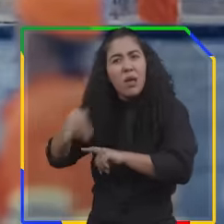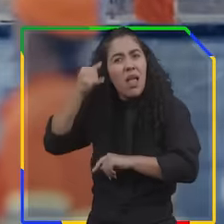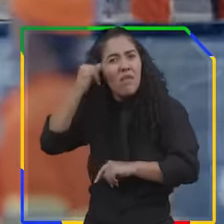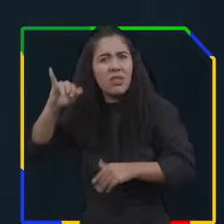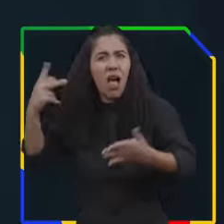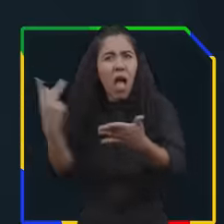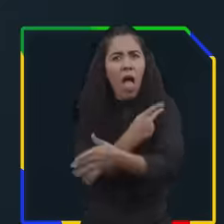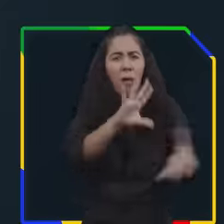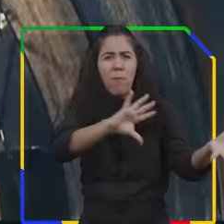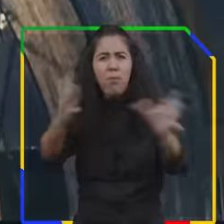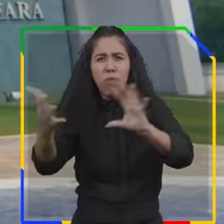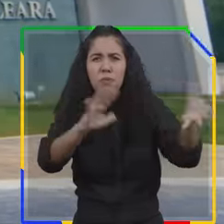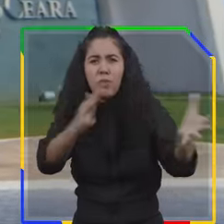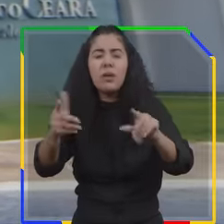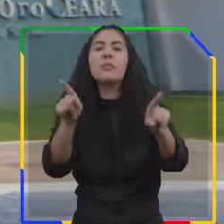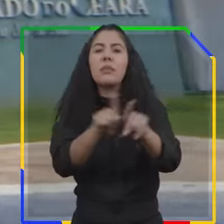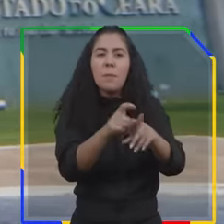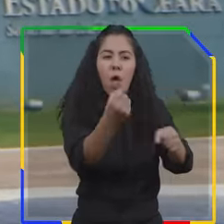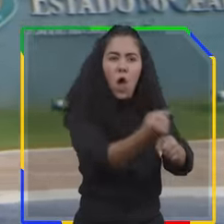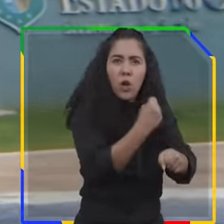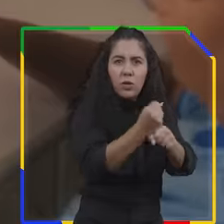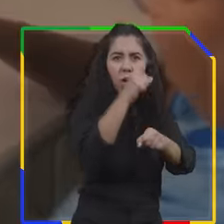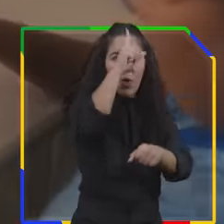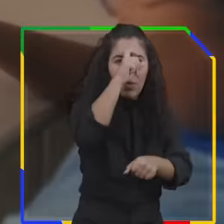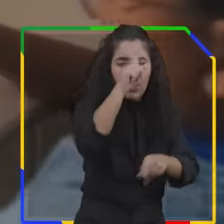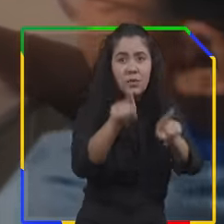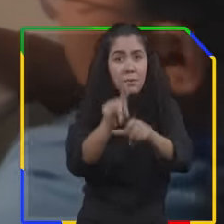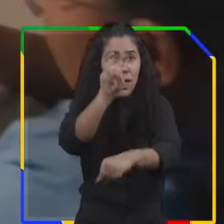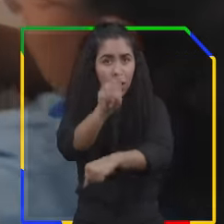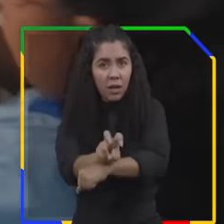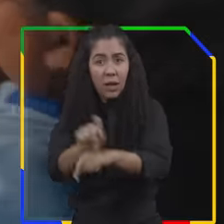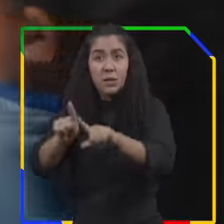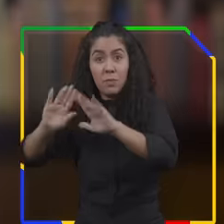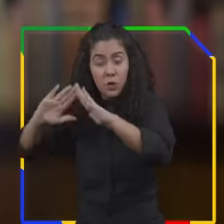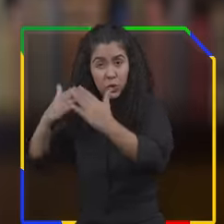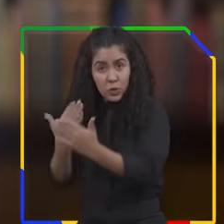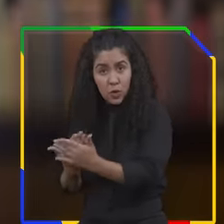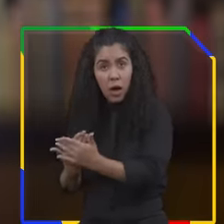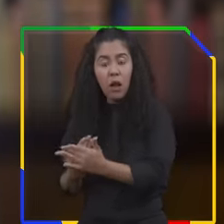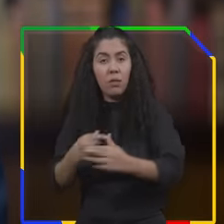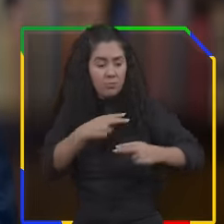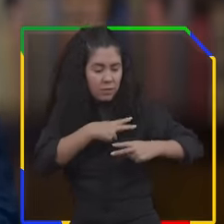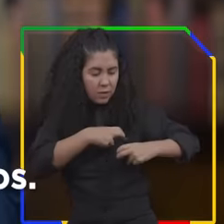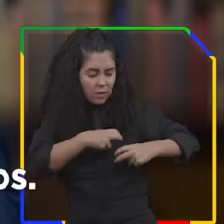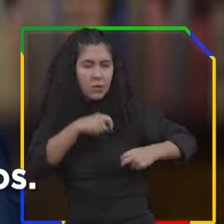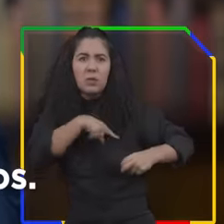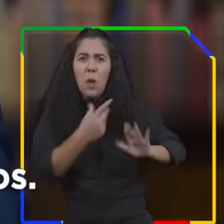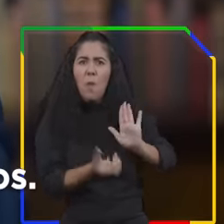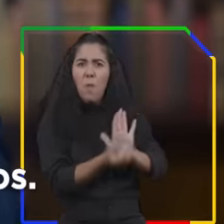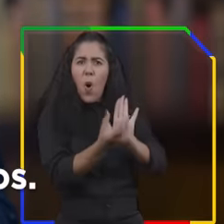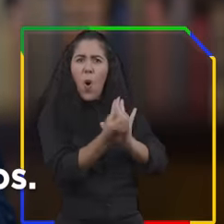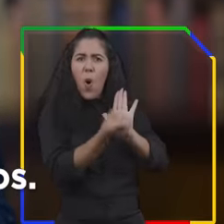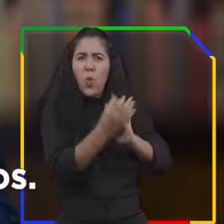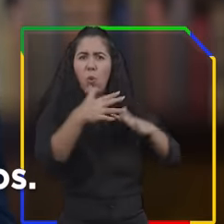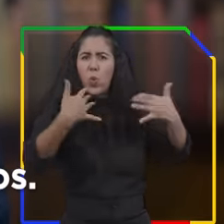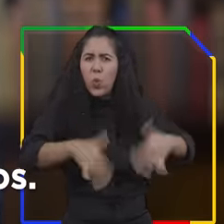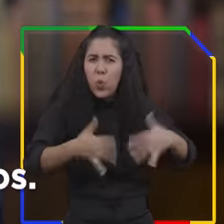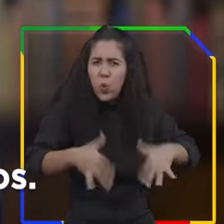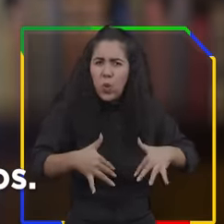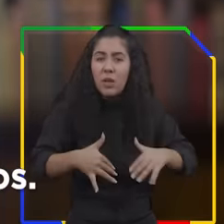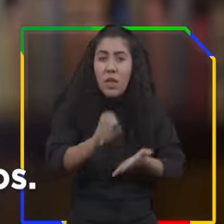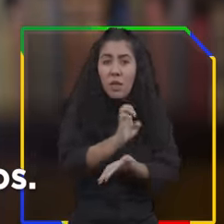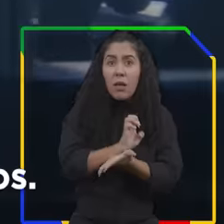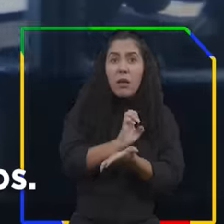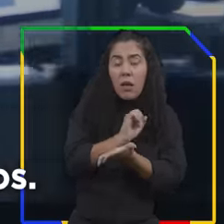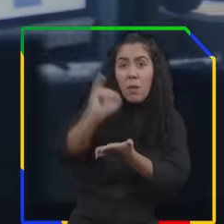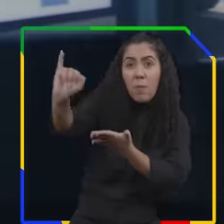drenagem e prevenção de riscos, mais policlínicas, creches e escolas. A Petrobras está produzindo mais e